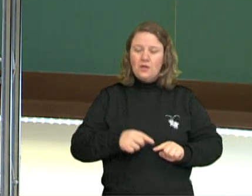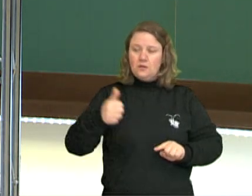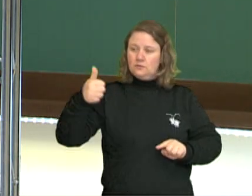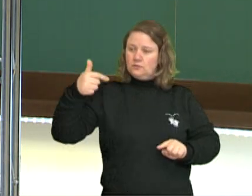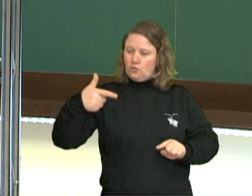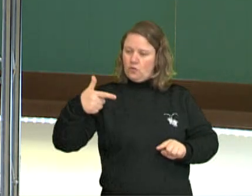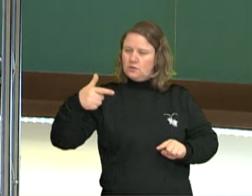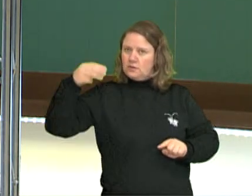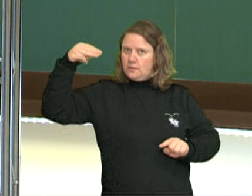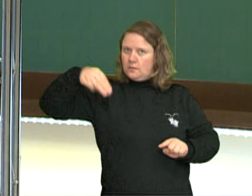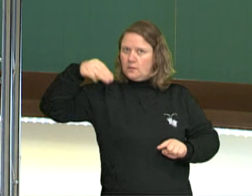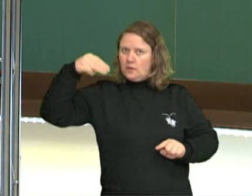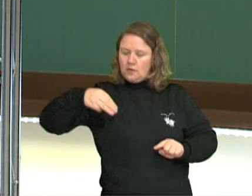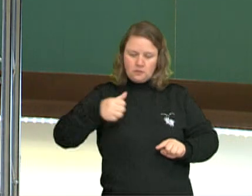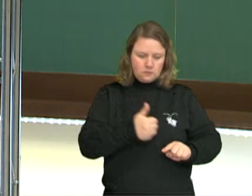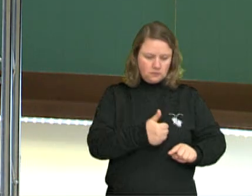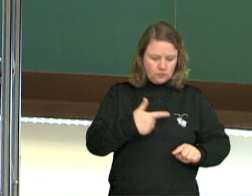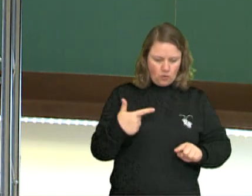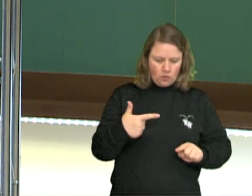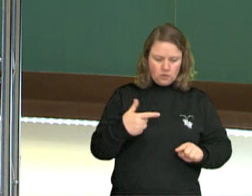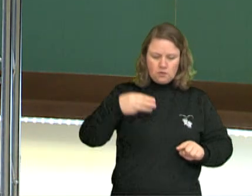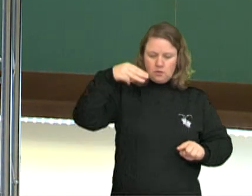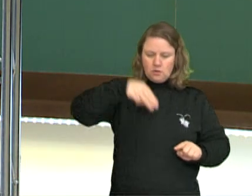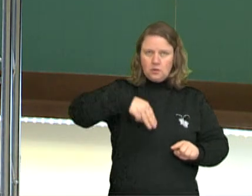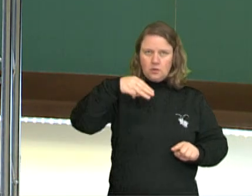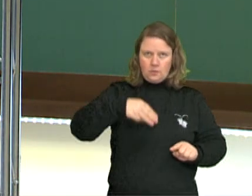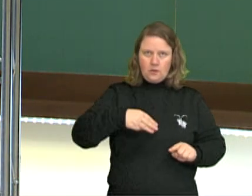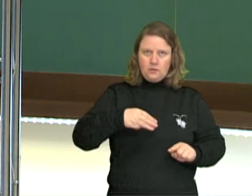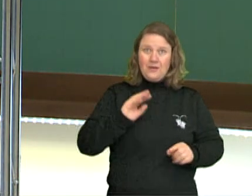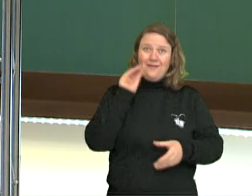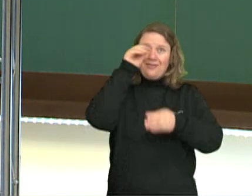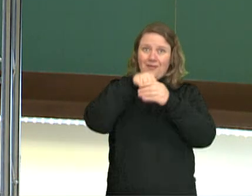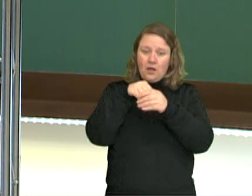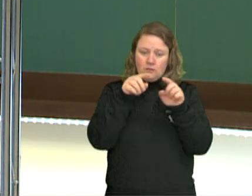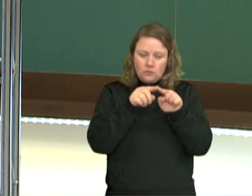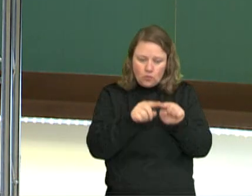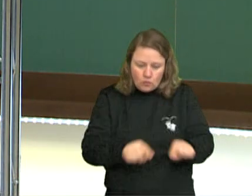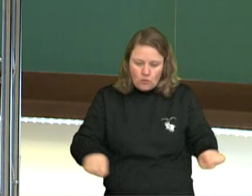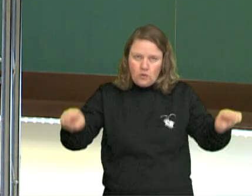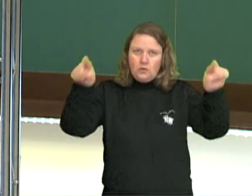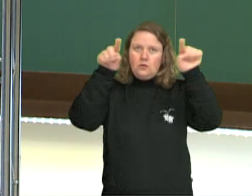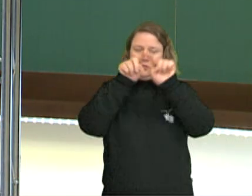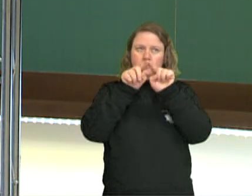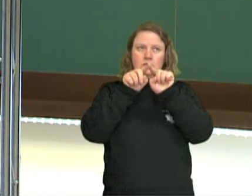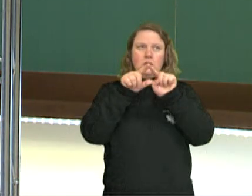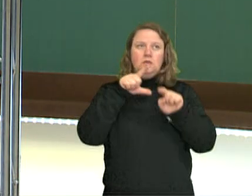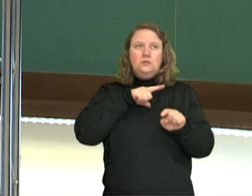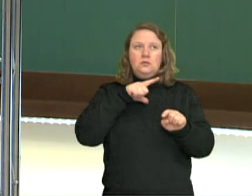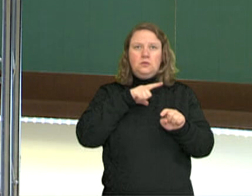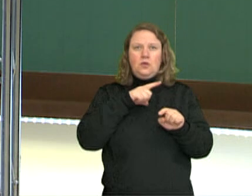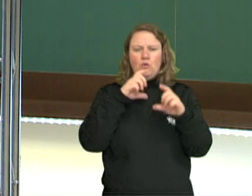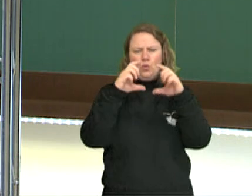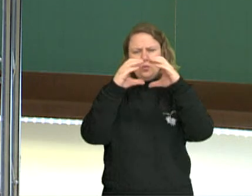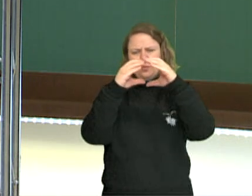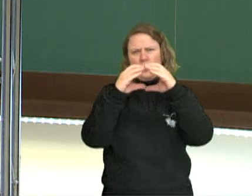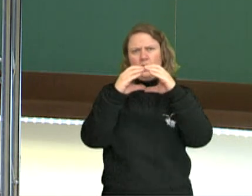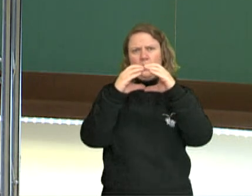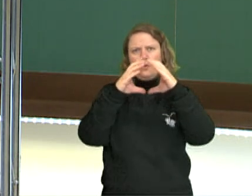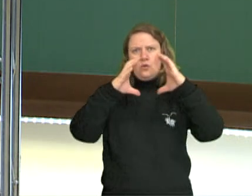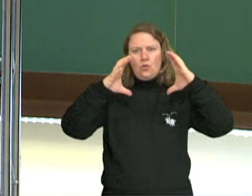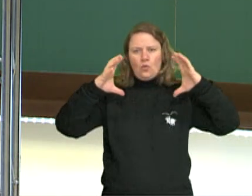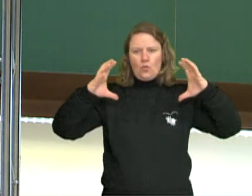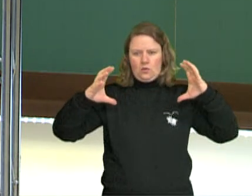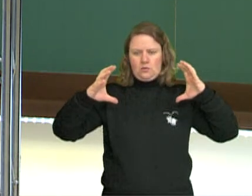circunferência que tem um círculo menor de 7 metros e uma